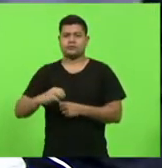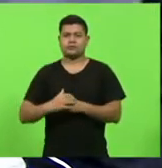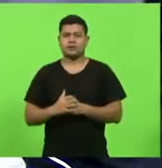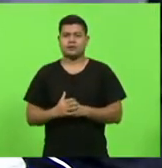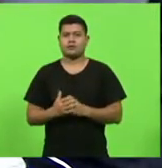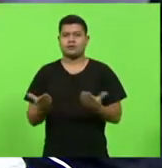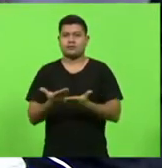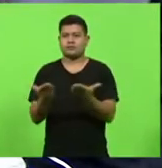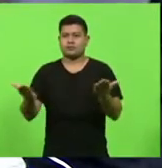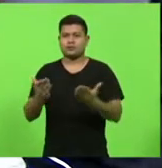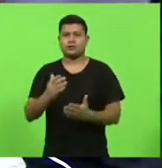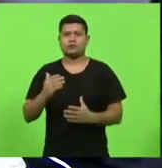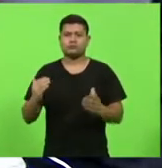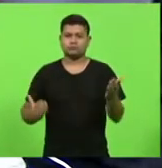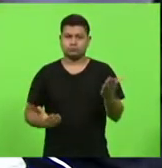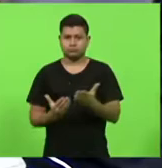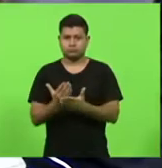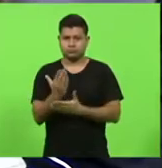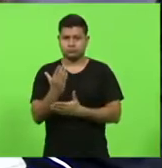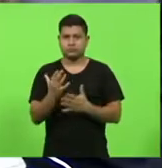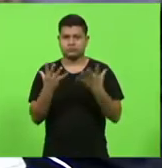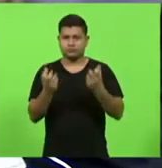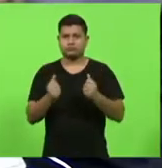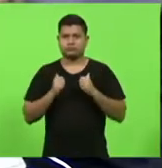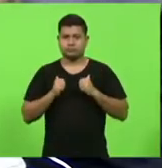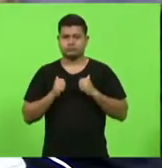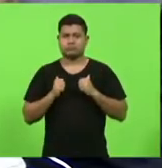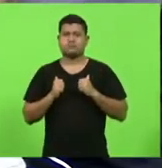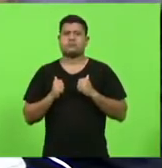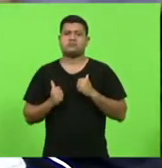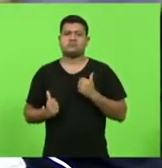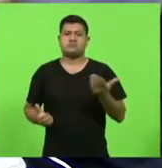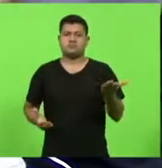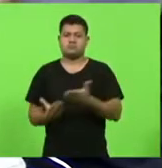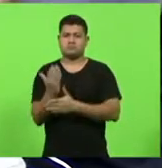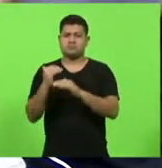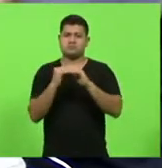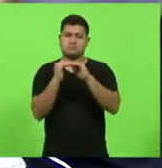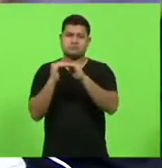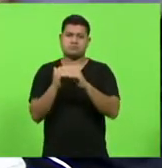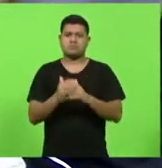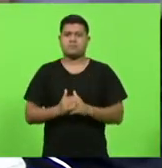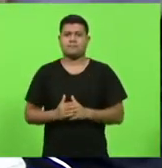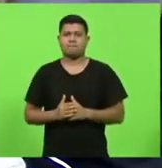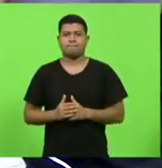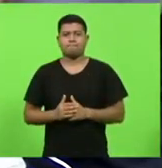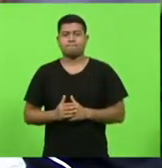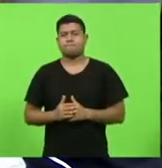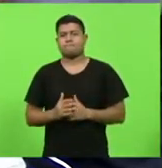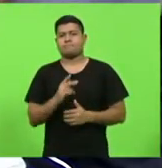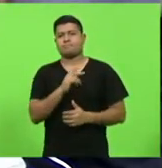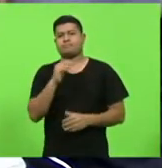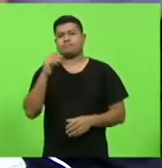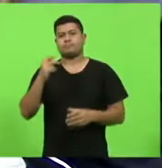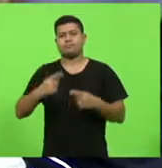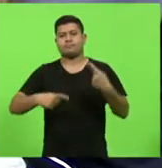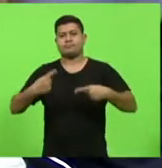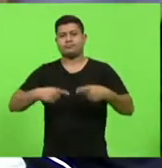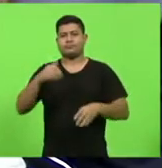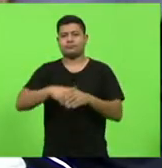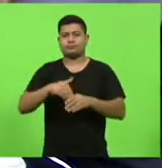aprovam, permaneçam como se encontram. Aprovado por unanimidade. Discussão e votação em turno único do projeto de